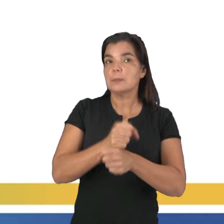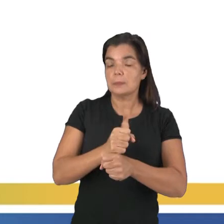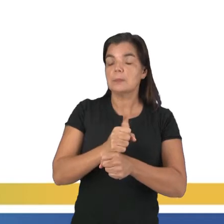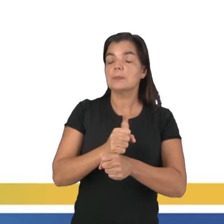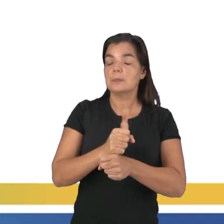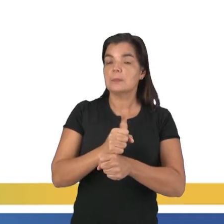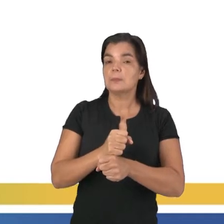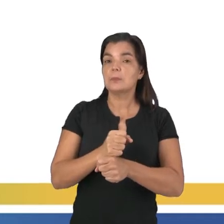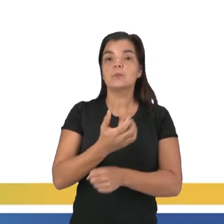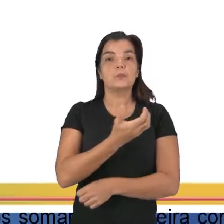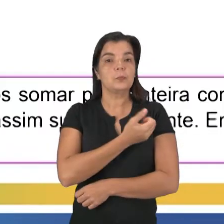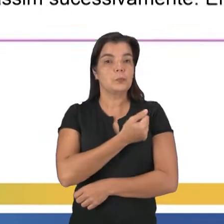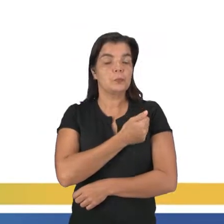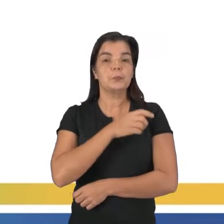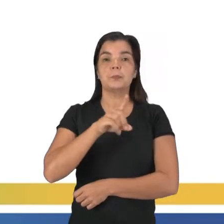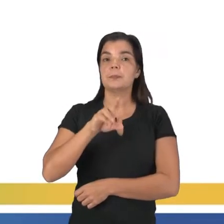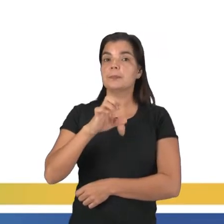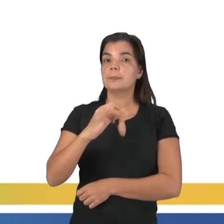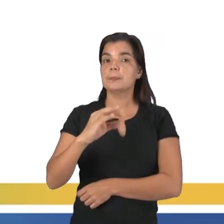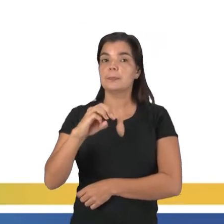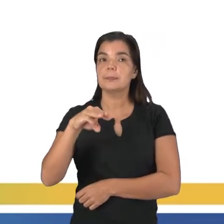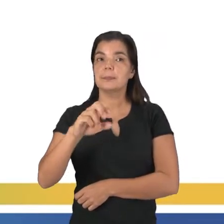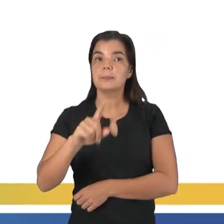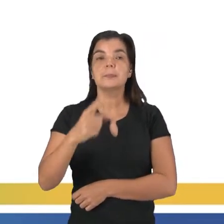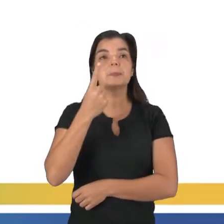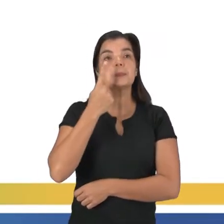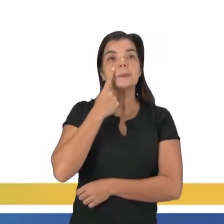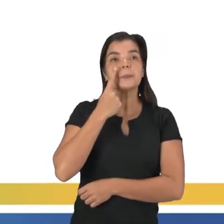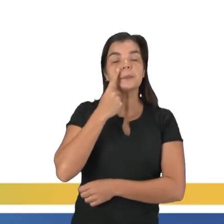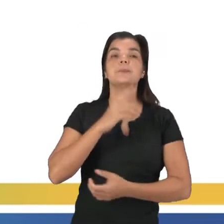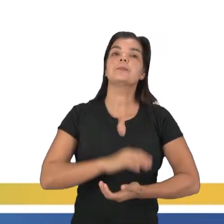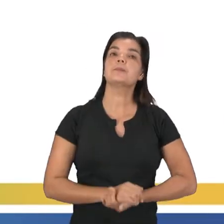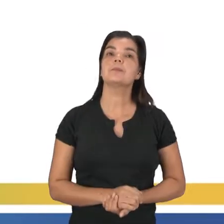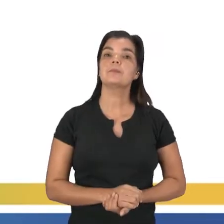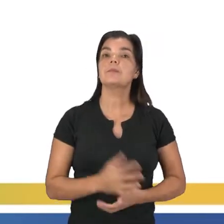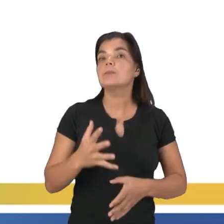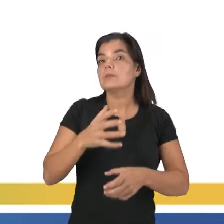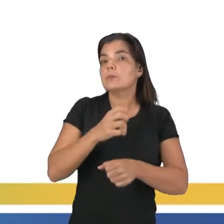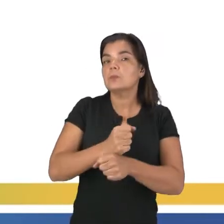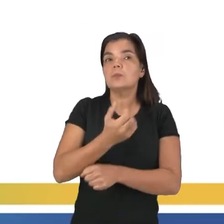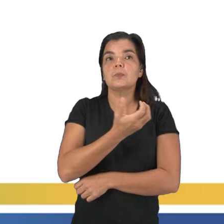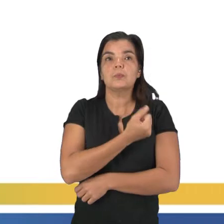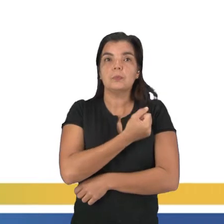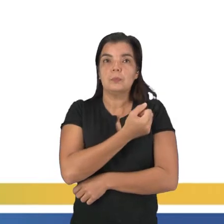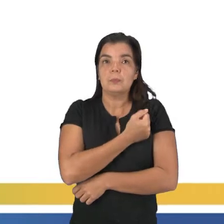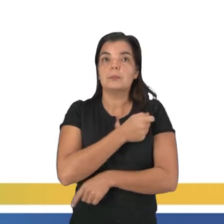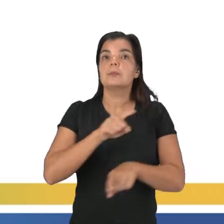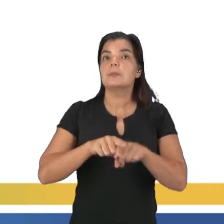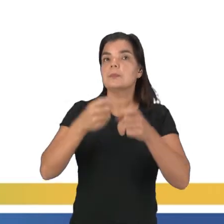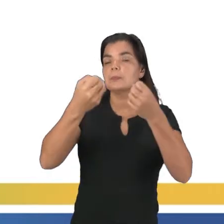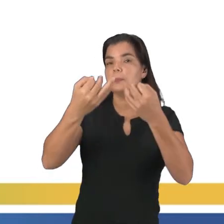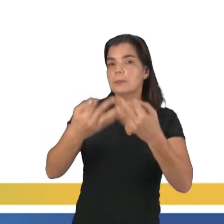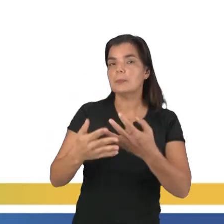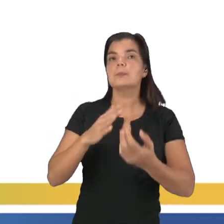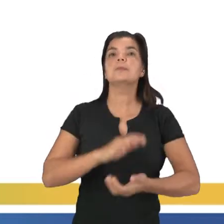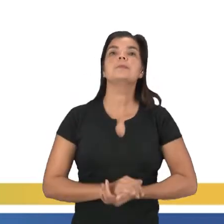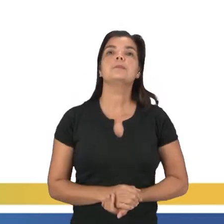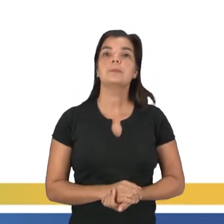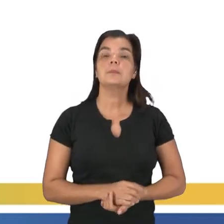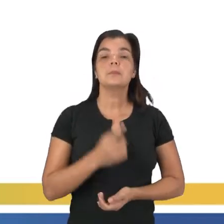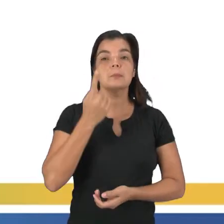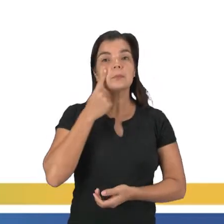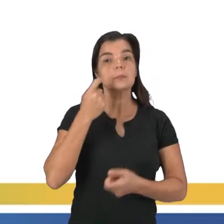Já agora, na adição com os números decimais, vamos ver a seguinte definição. A adição de números decimais é